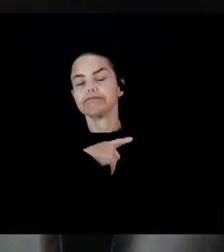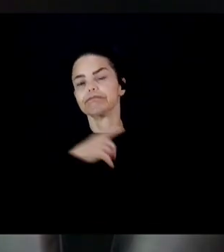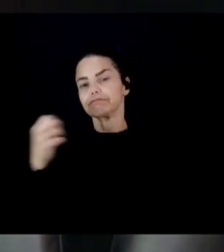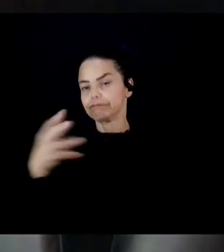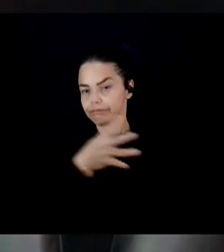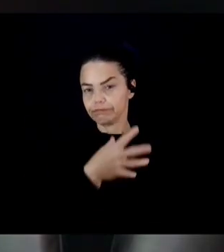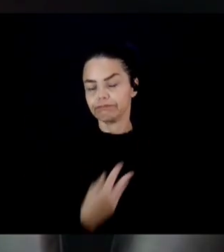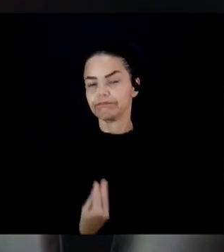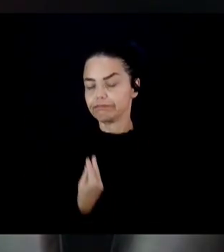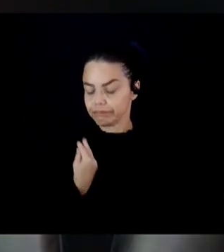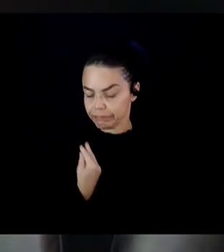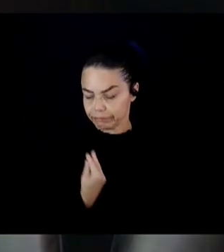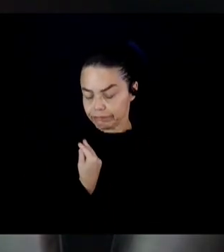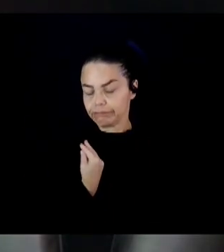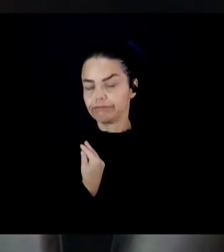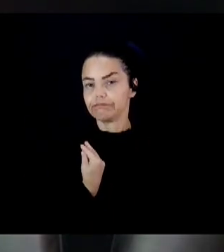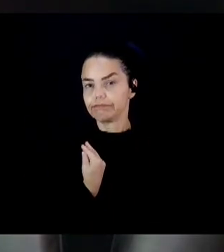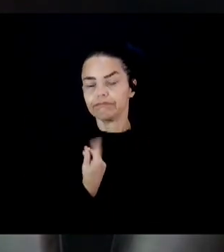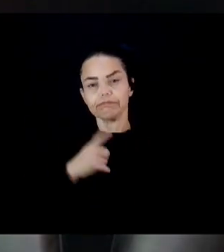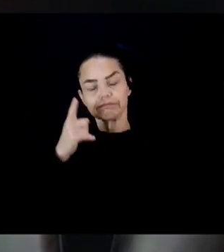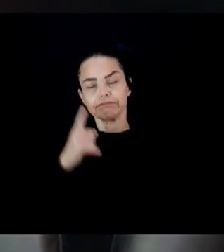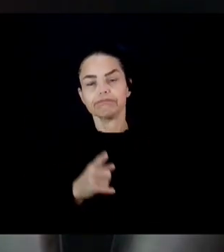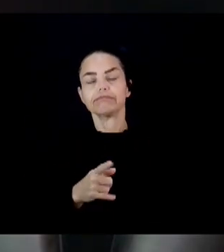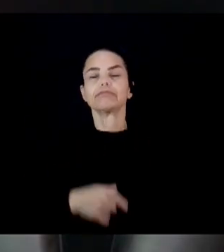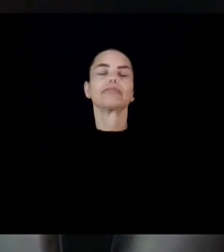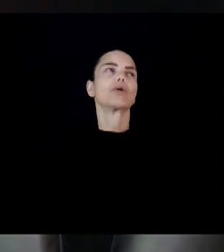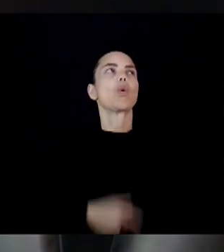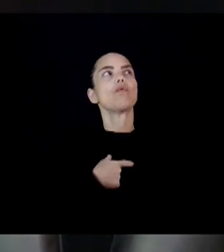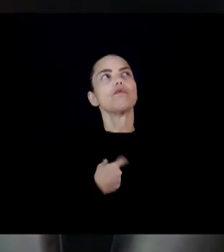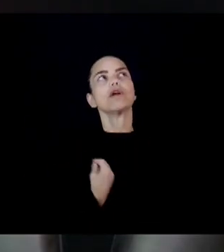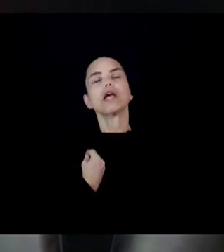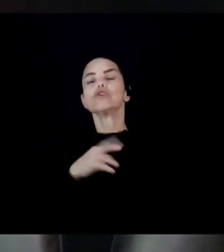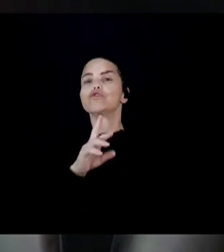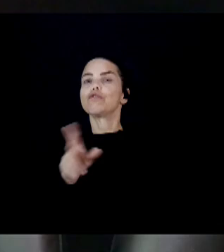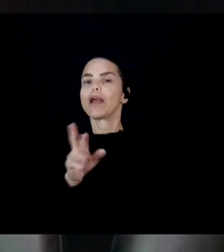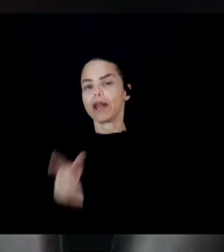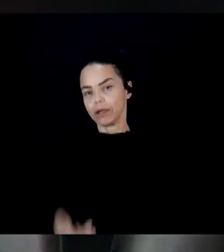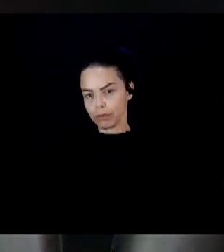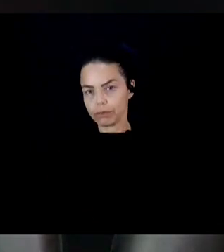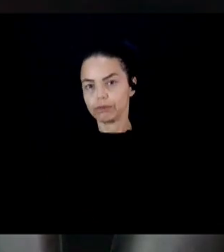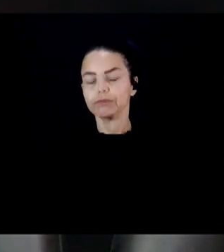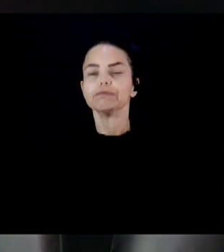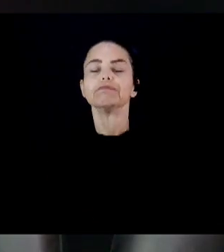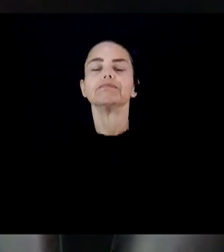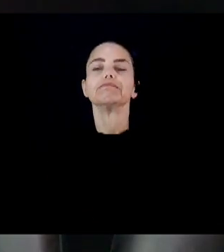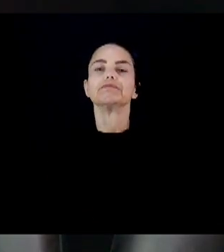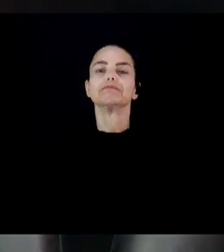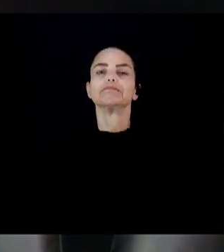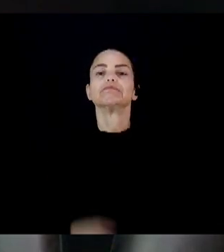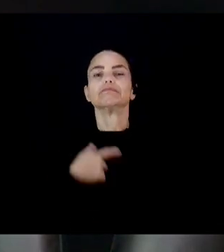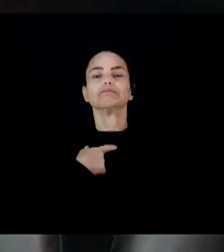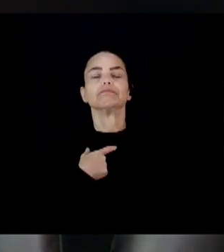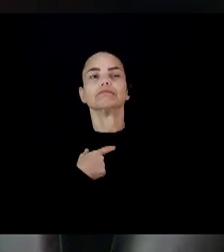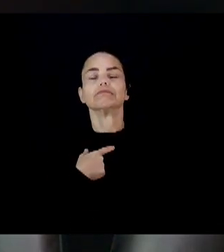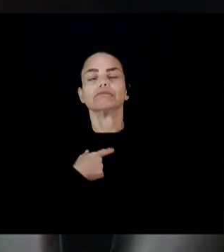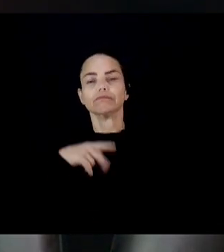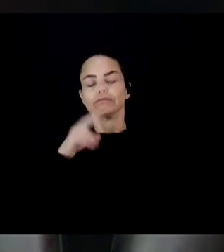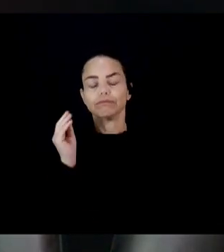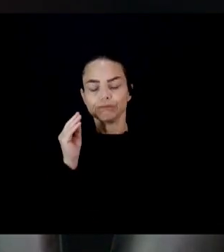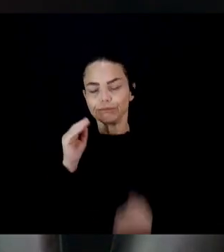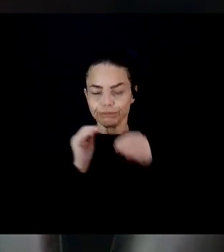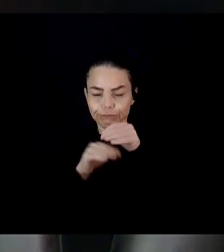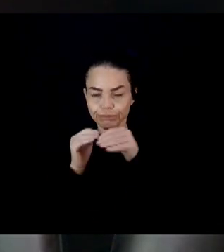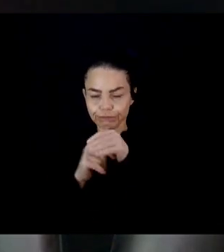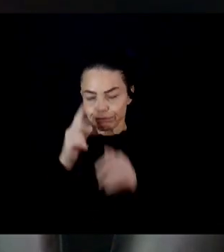nossa vida, sair da rotina mesmo, como eu falei, e criando um depósito de reserva cognitiva,